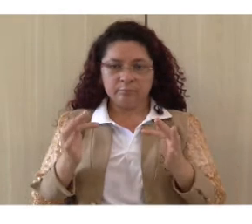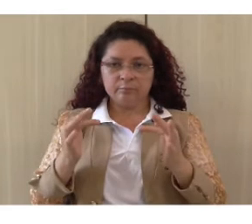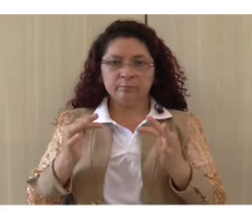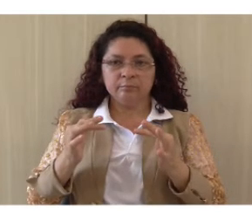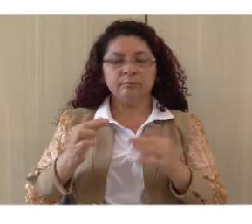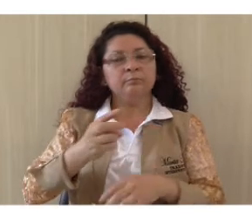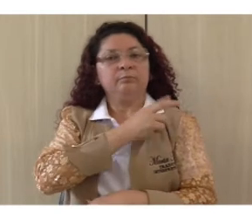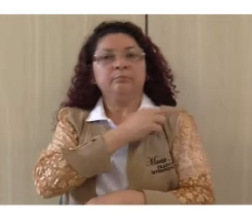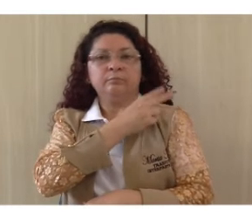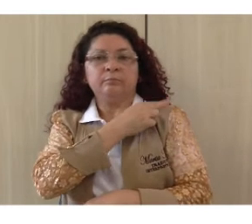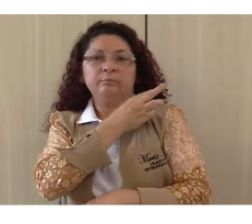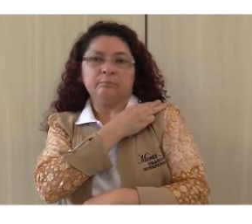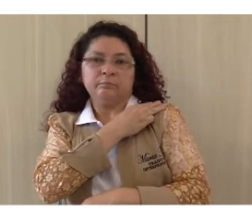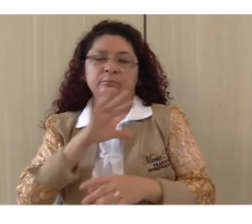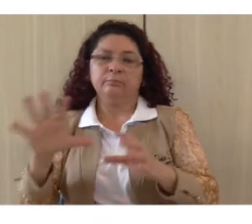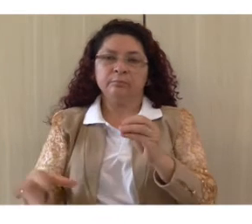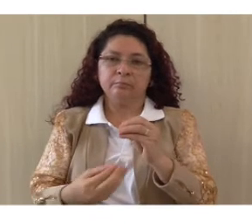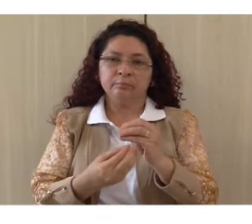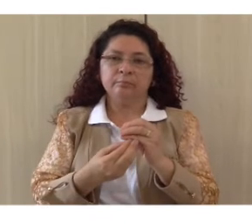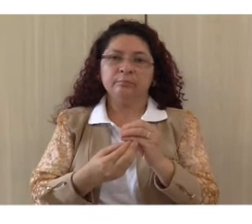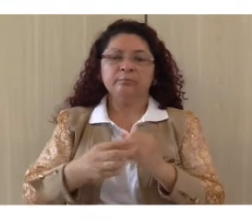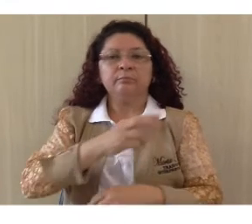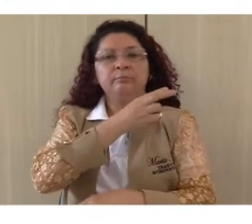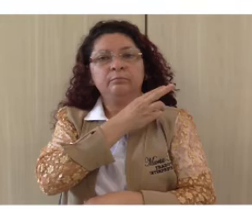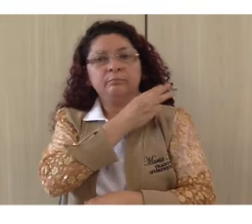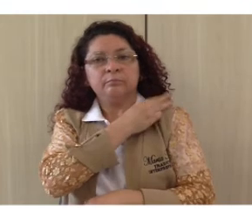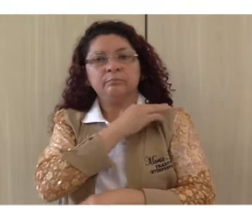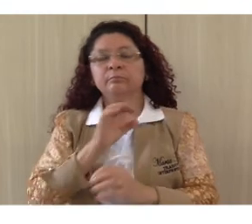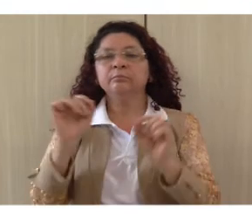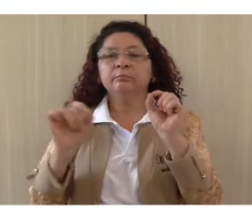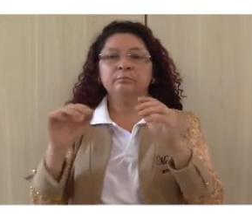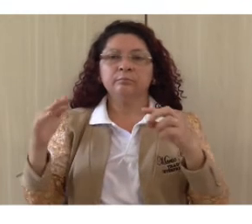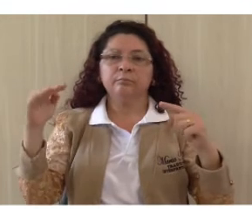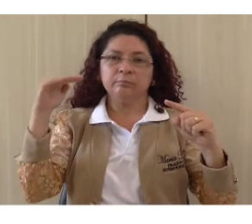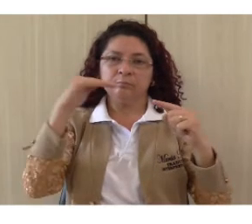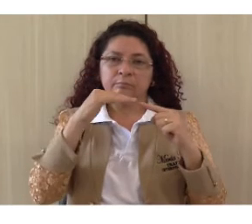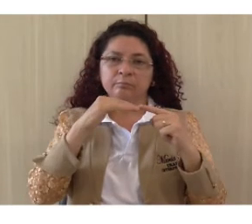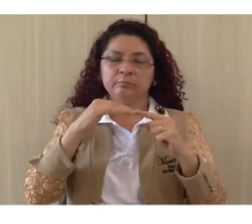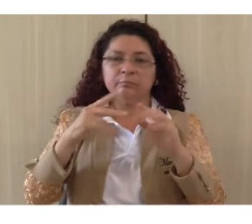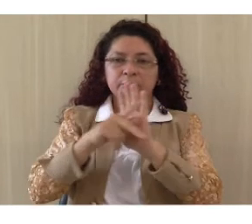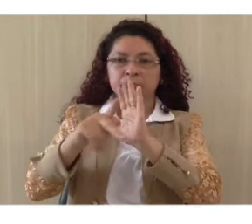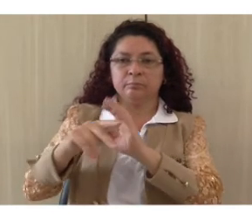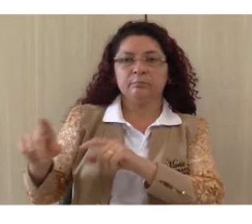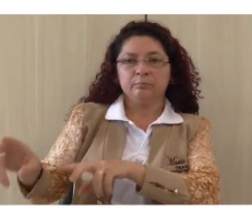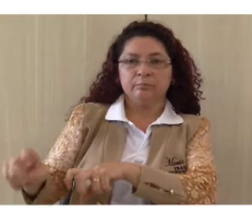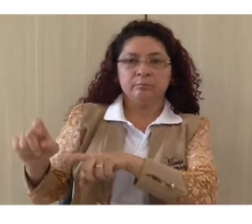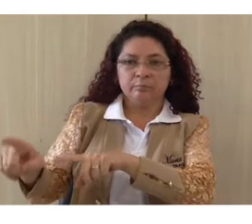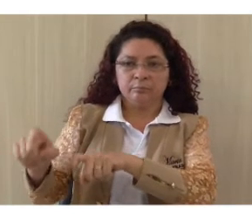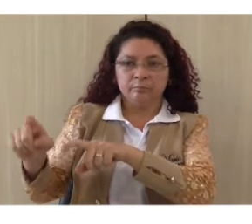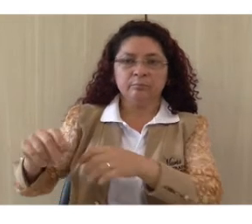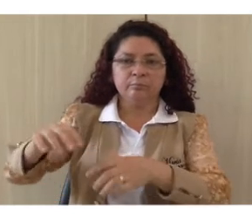nível médio, integrada com o ensino médio, com a finalidade de atender às populações do campo em suas